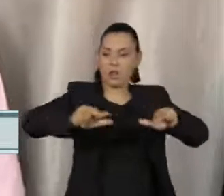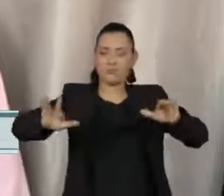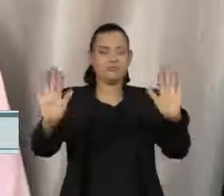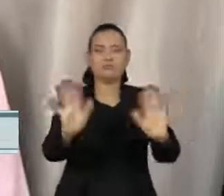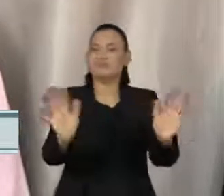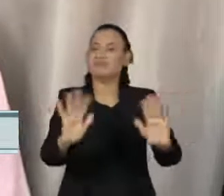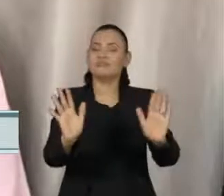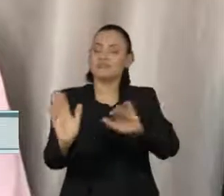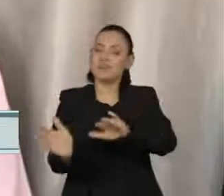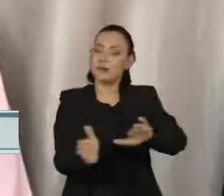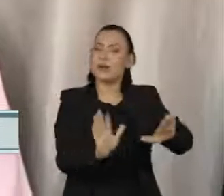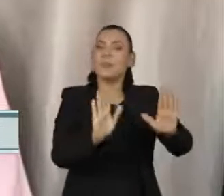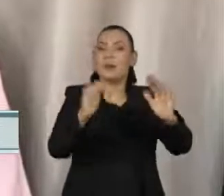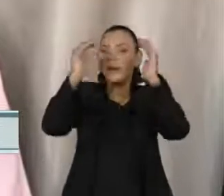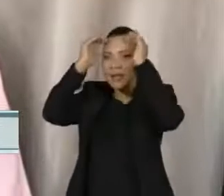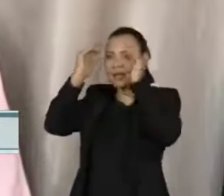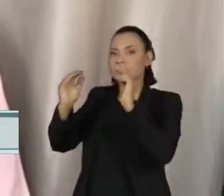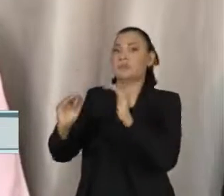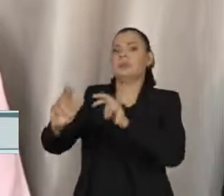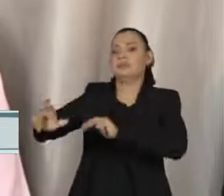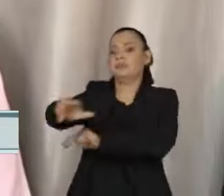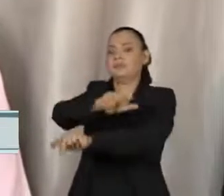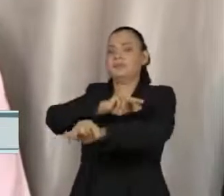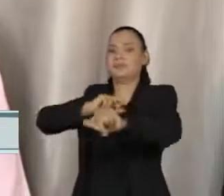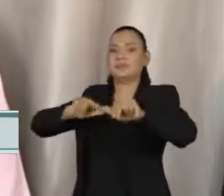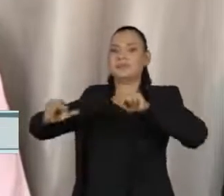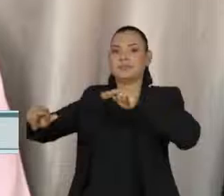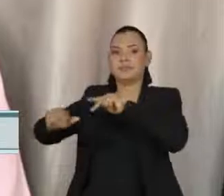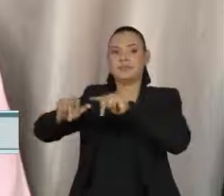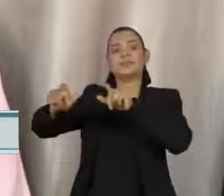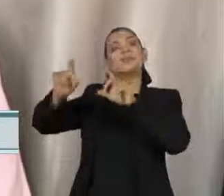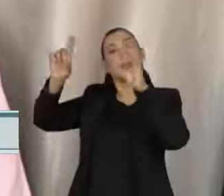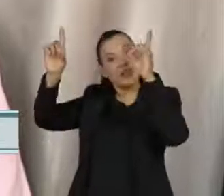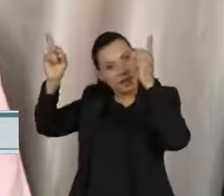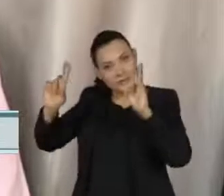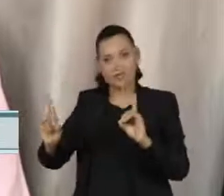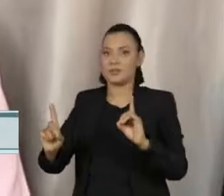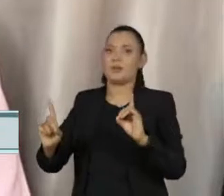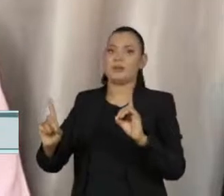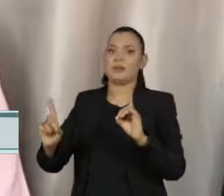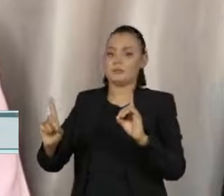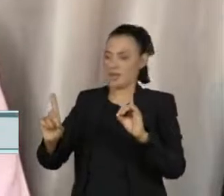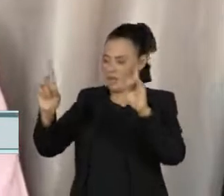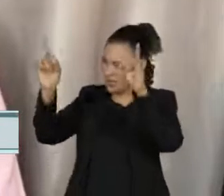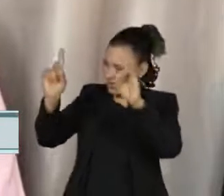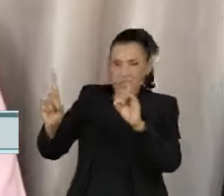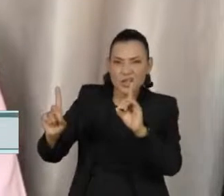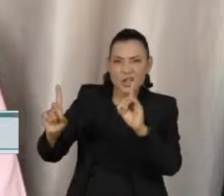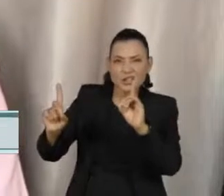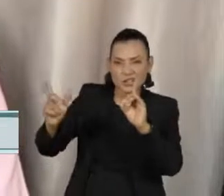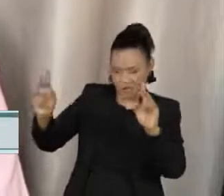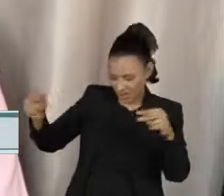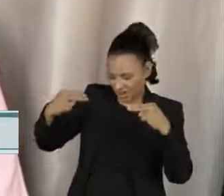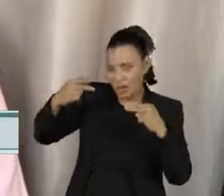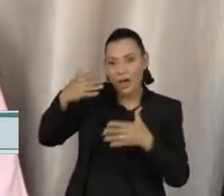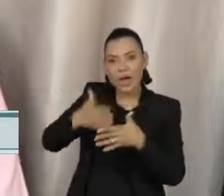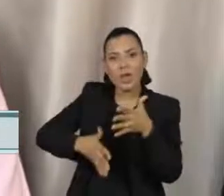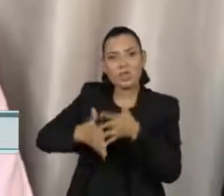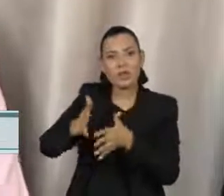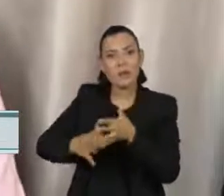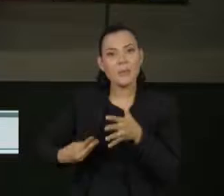dela, respeite a diversidade do outro e entenda que a deficiência não define nenhuma pessoa, a